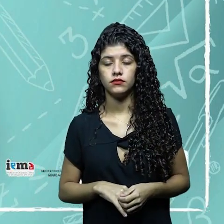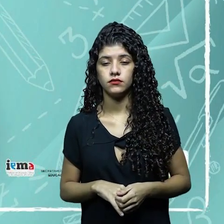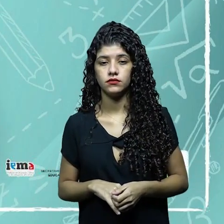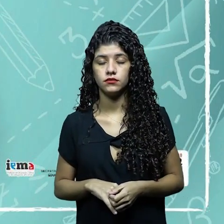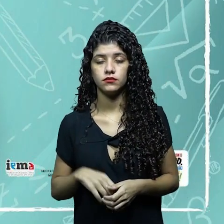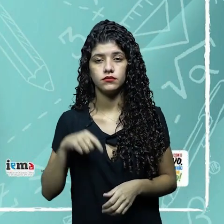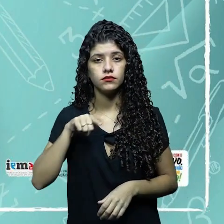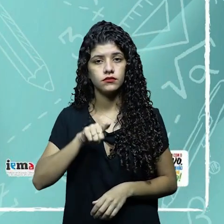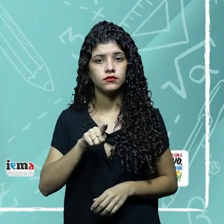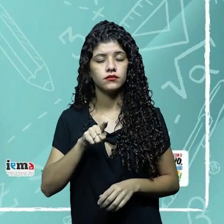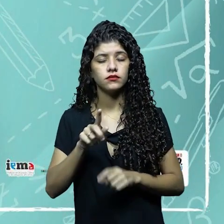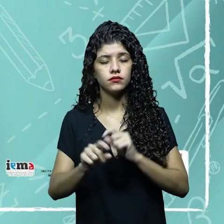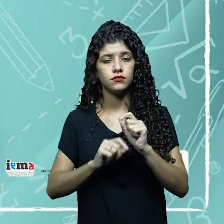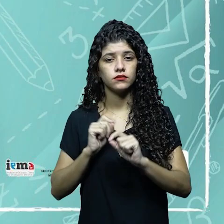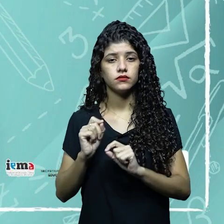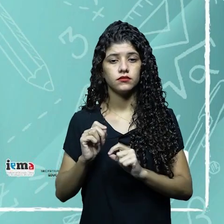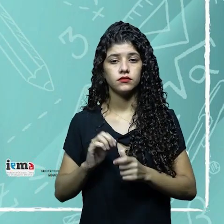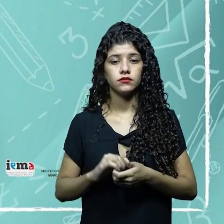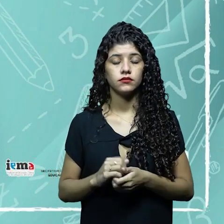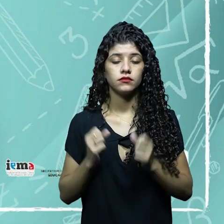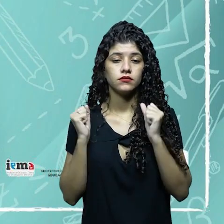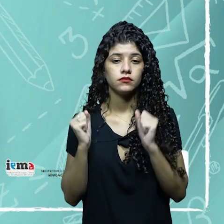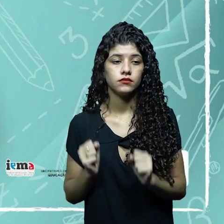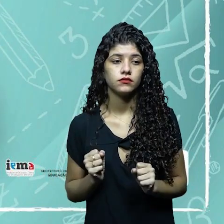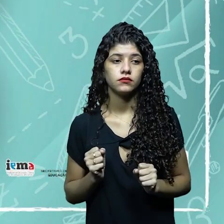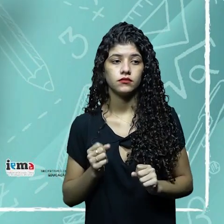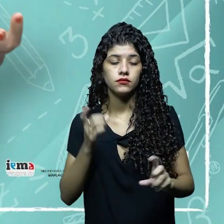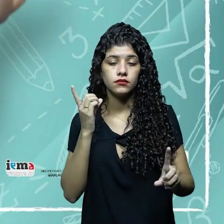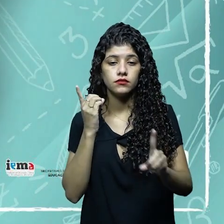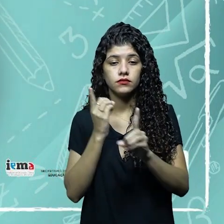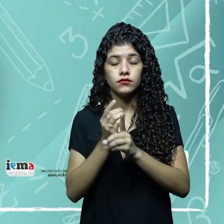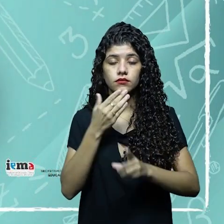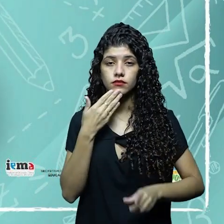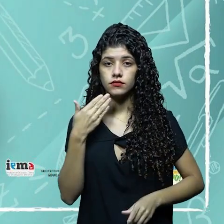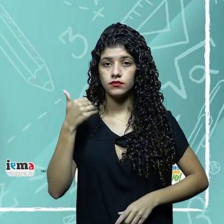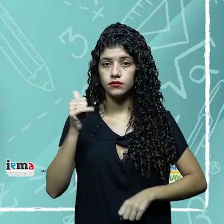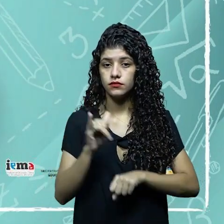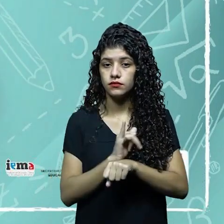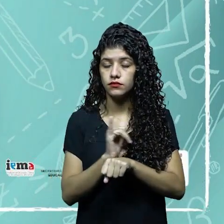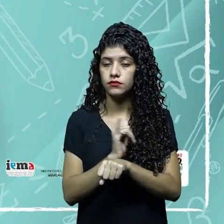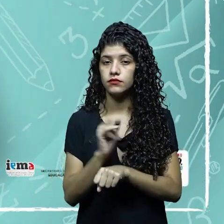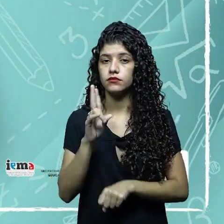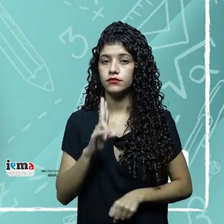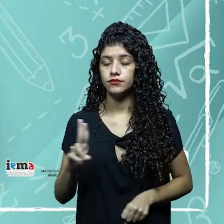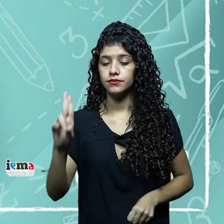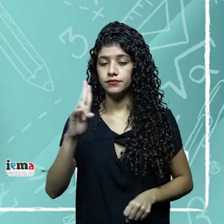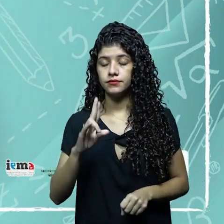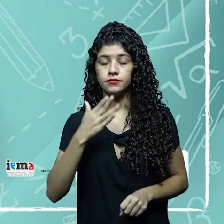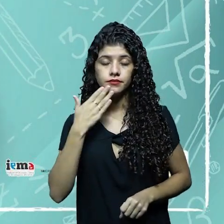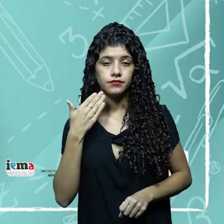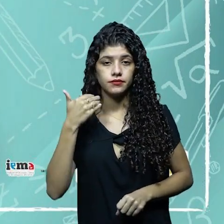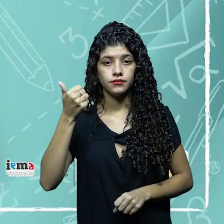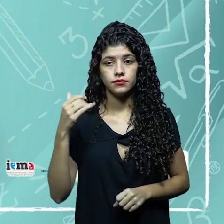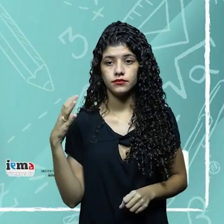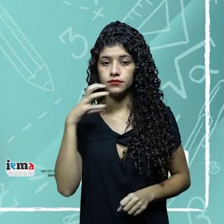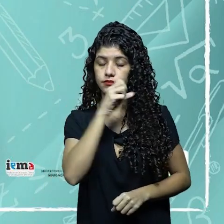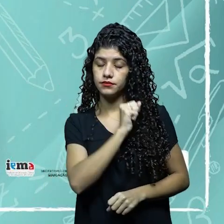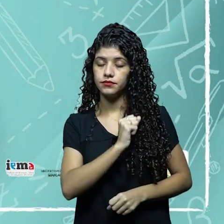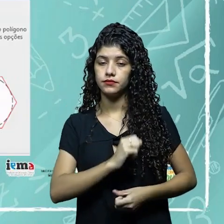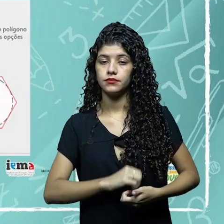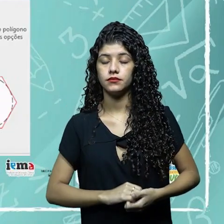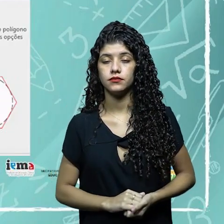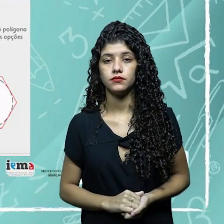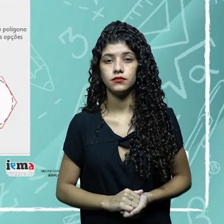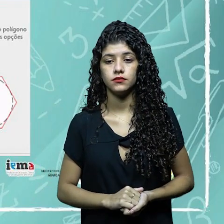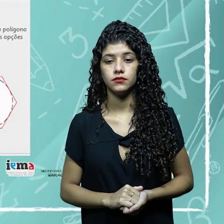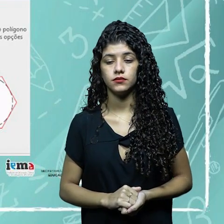para que você possa, de alguma forma, achar o melhor recurso para poder utilizar, para melhorar a rapidez